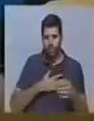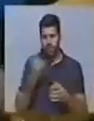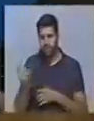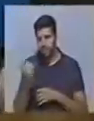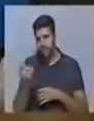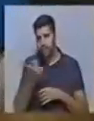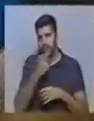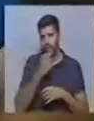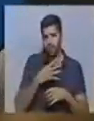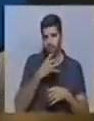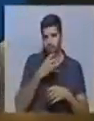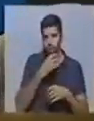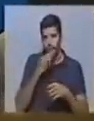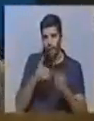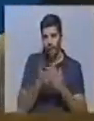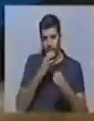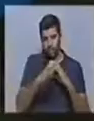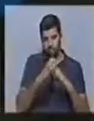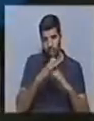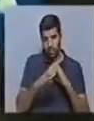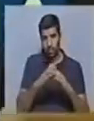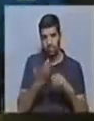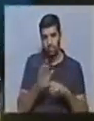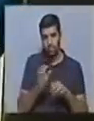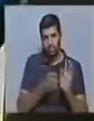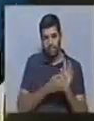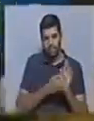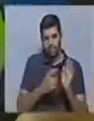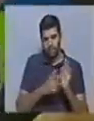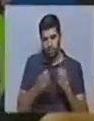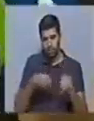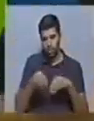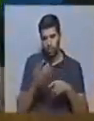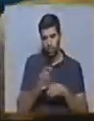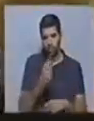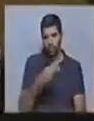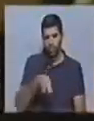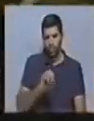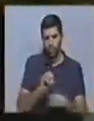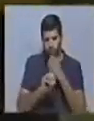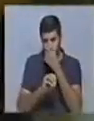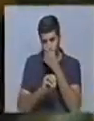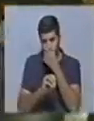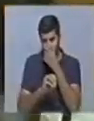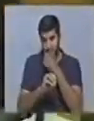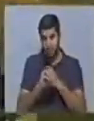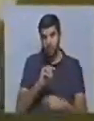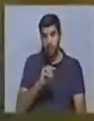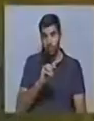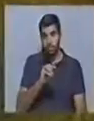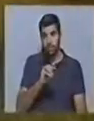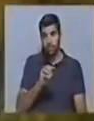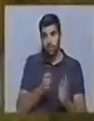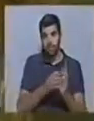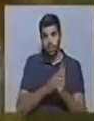cor um fator de comunicação e desde marcas americanas de jogos, como é o caso do Uno, uma transversalidade enorme de